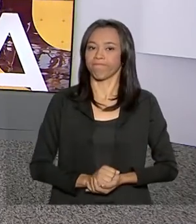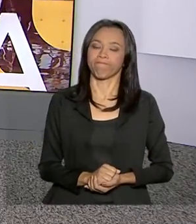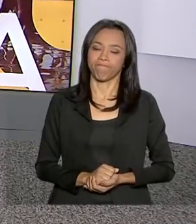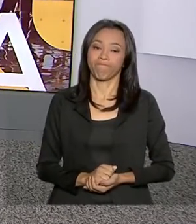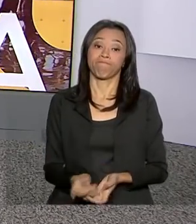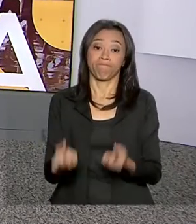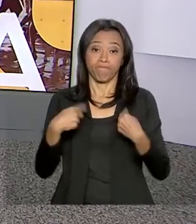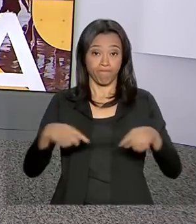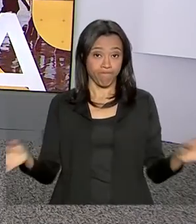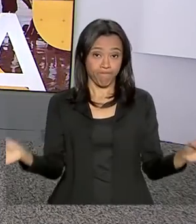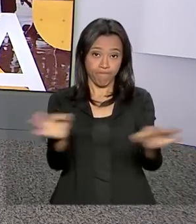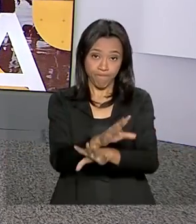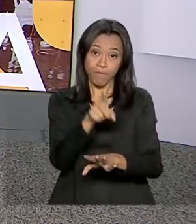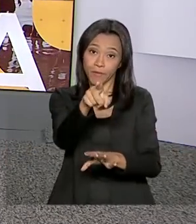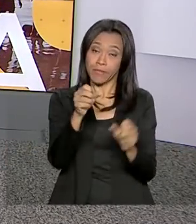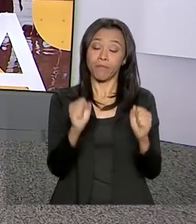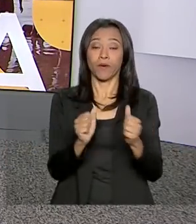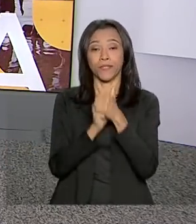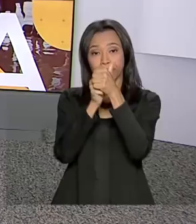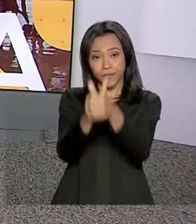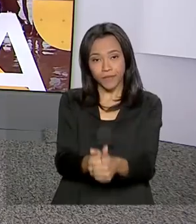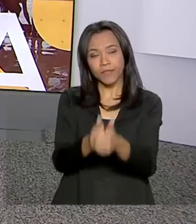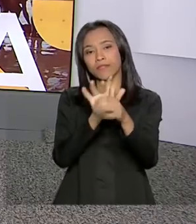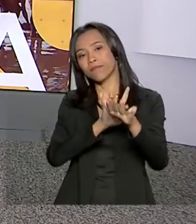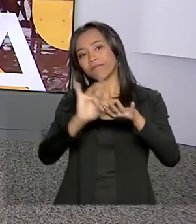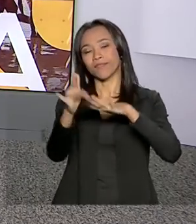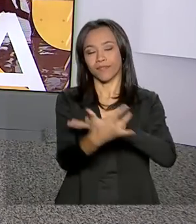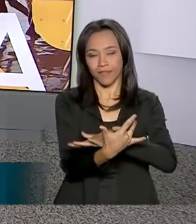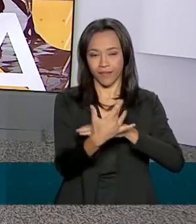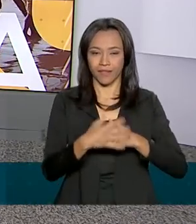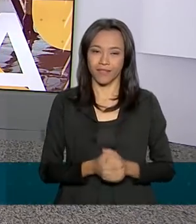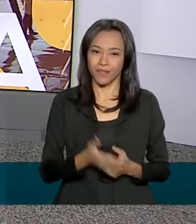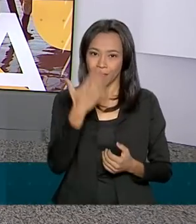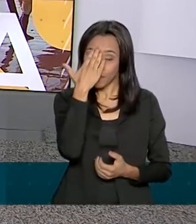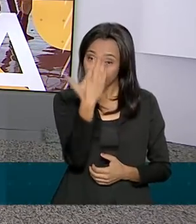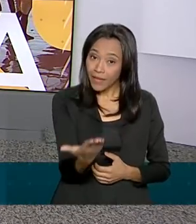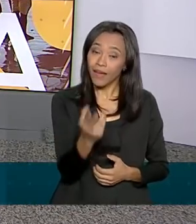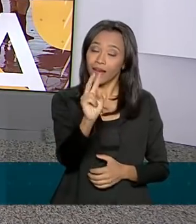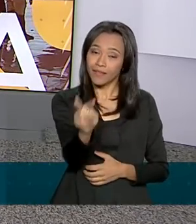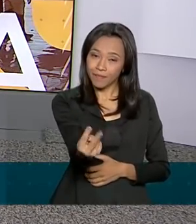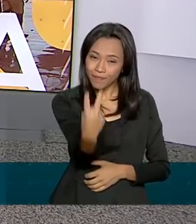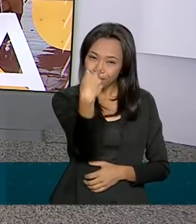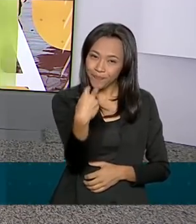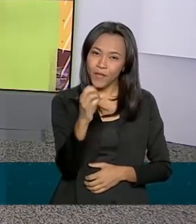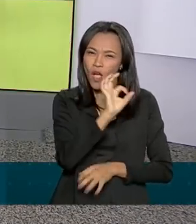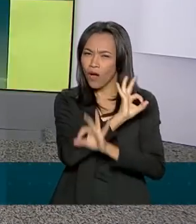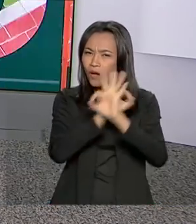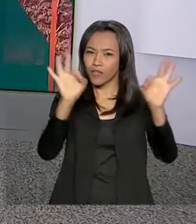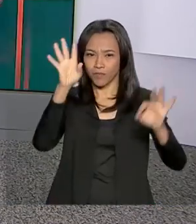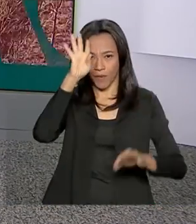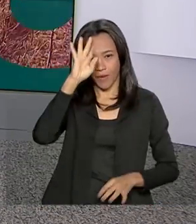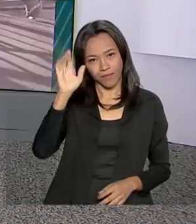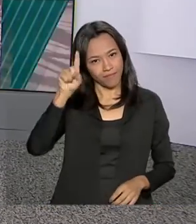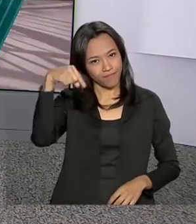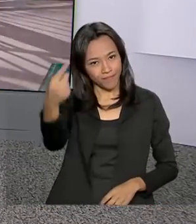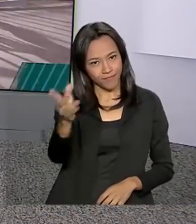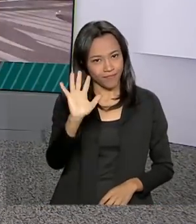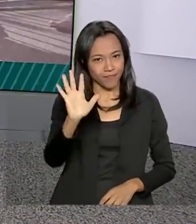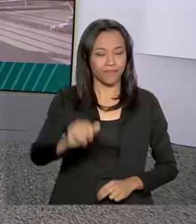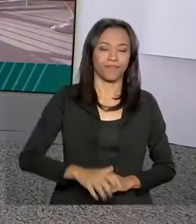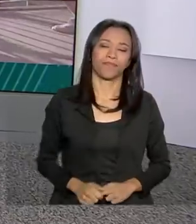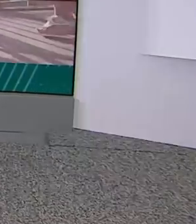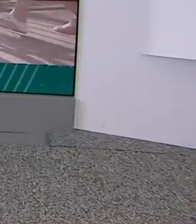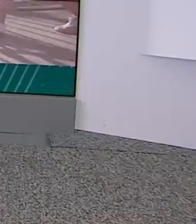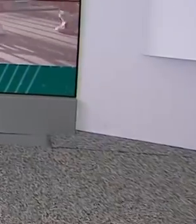Brasil em dia termina aqui, nos acompanhe também pelas nossas redes sociais. Muito obrigada pela companhia, uma ótima quarta e até mais. Tchau.